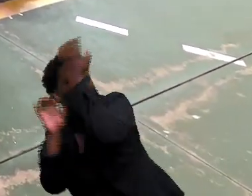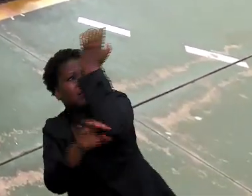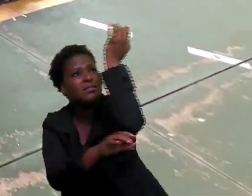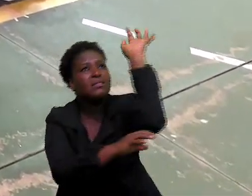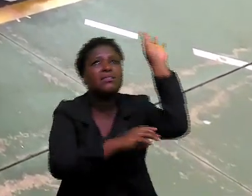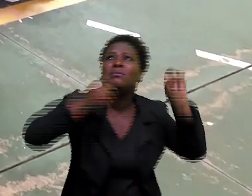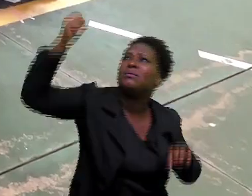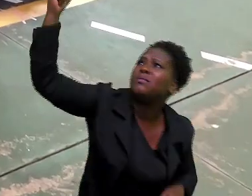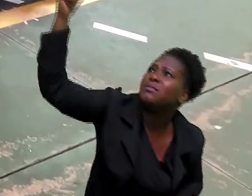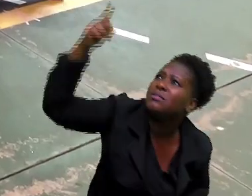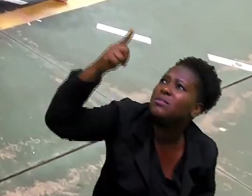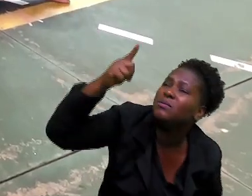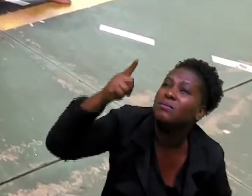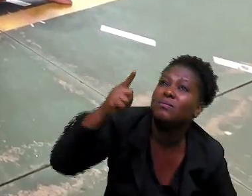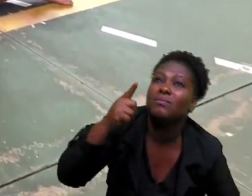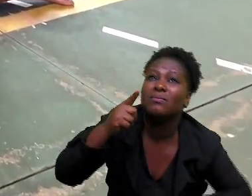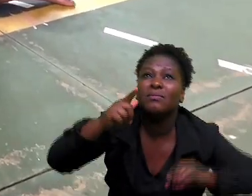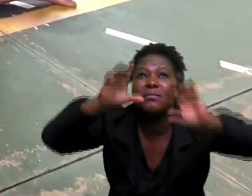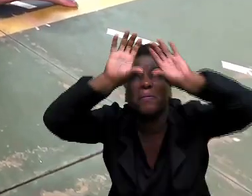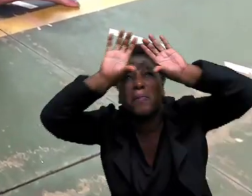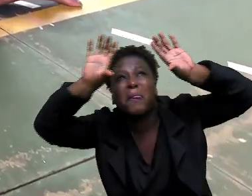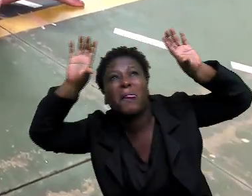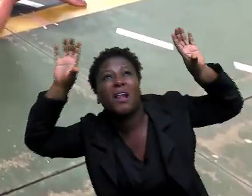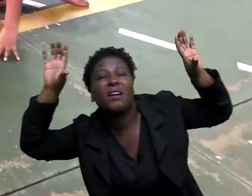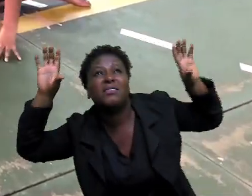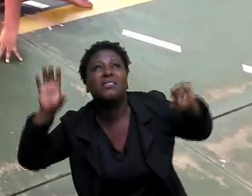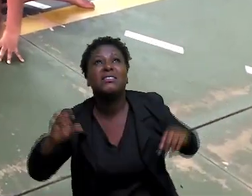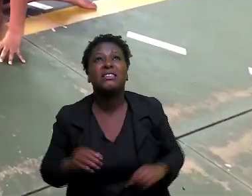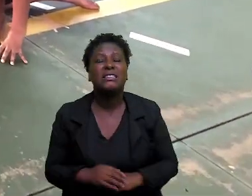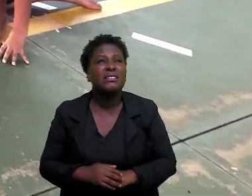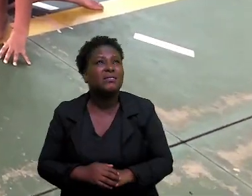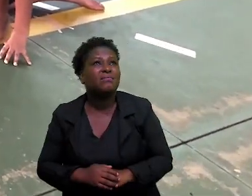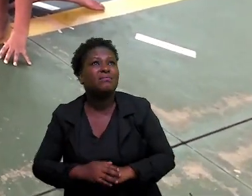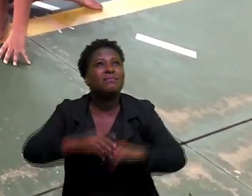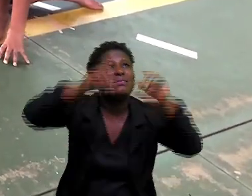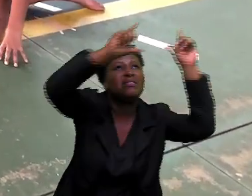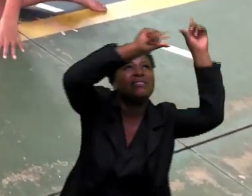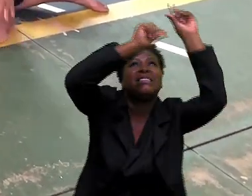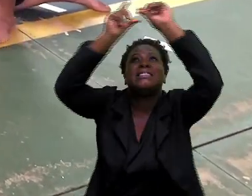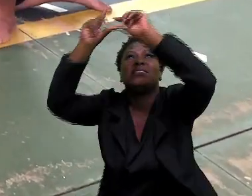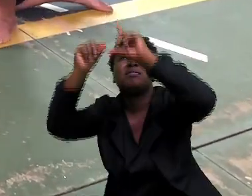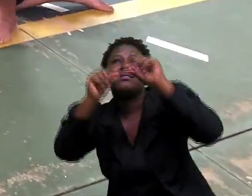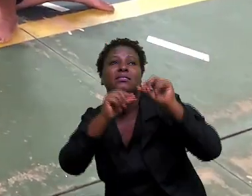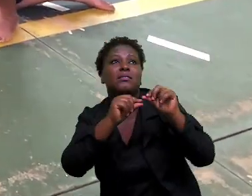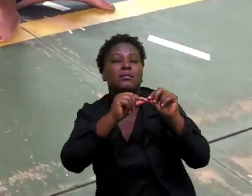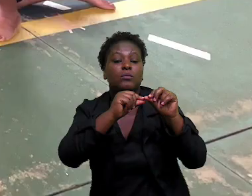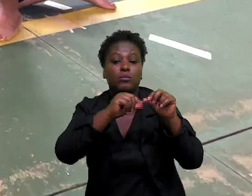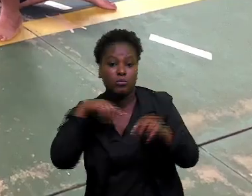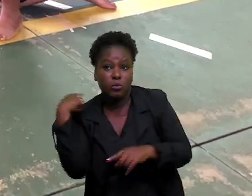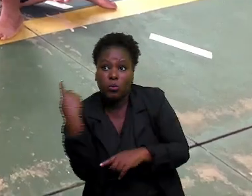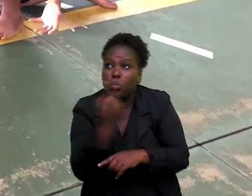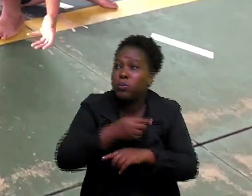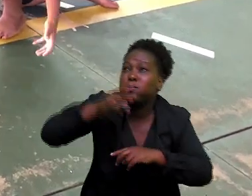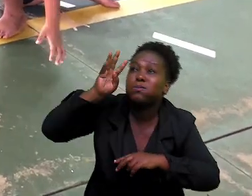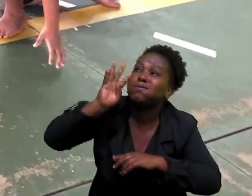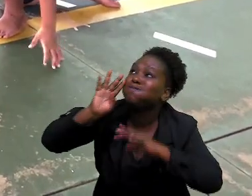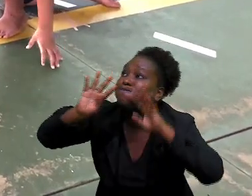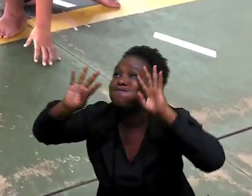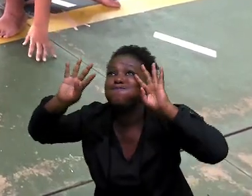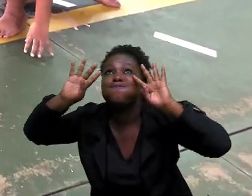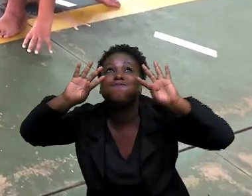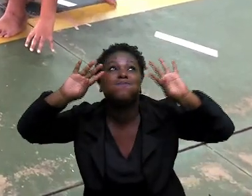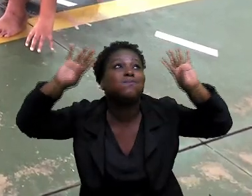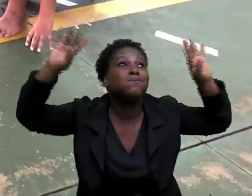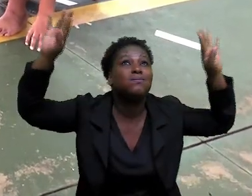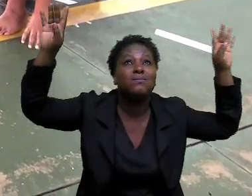Há mais coisas pra ver, mais que a imaginação, muito mais pro